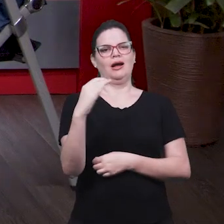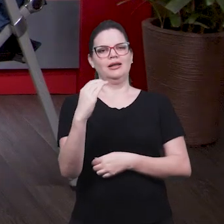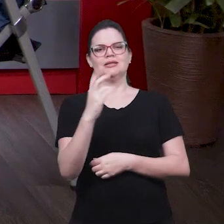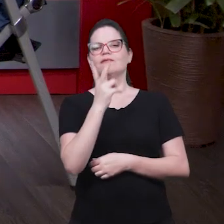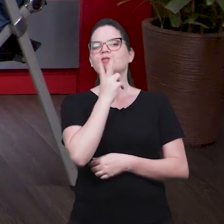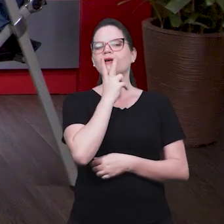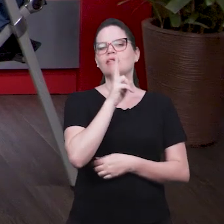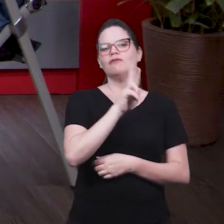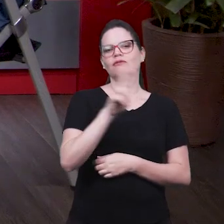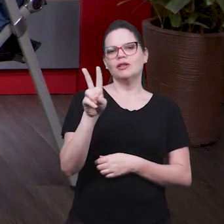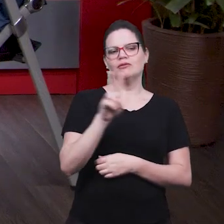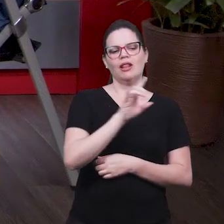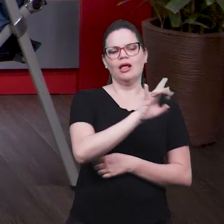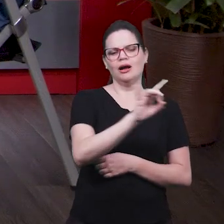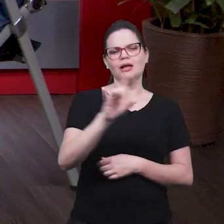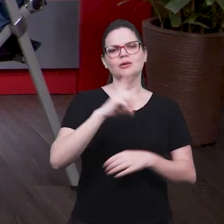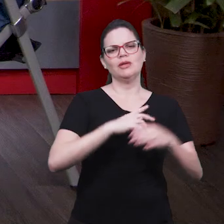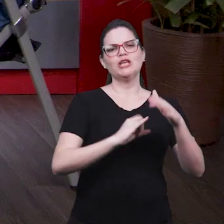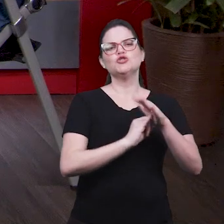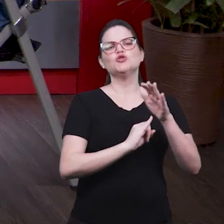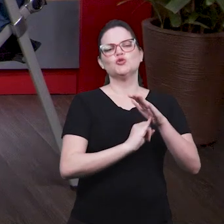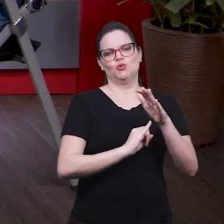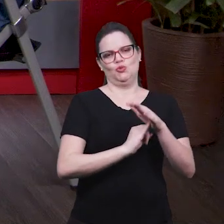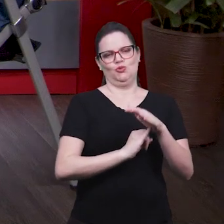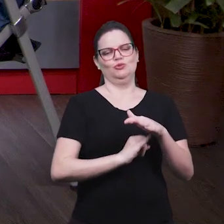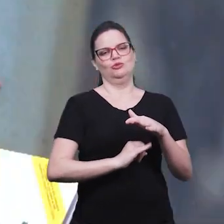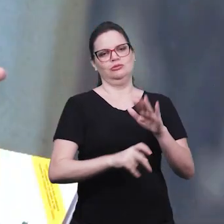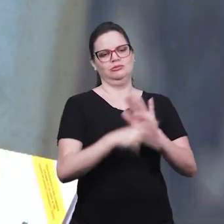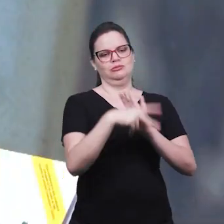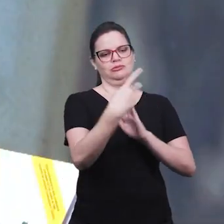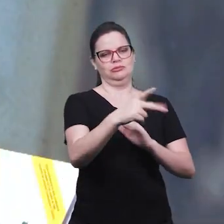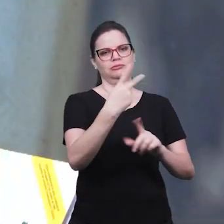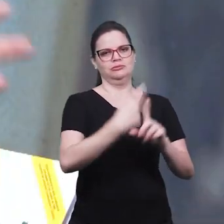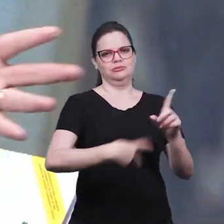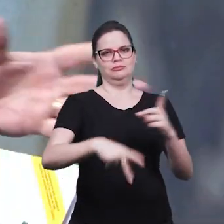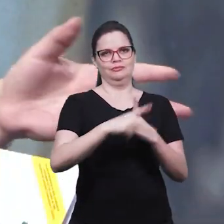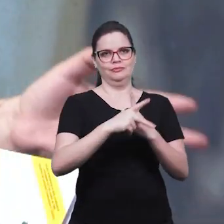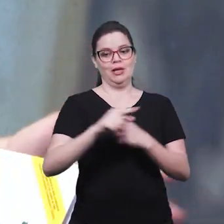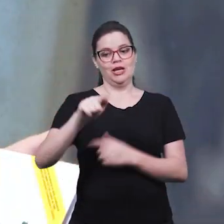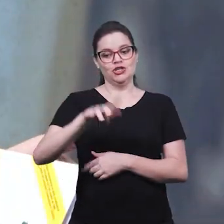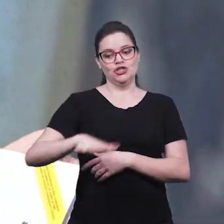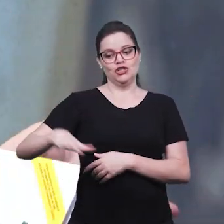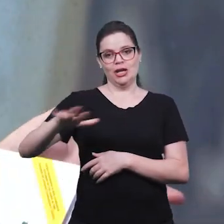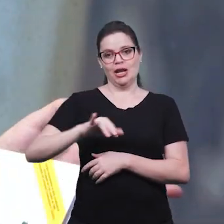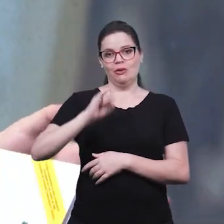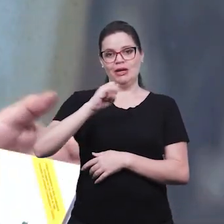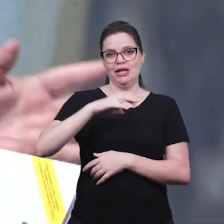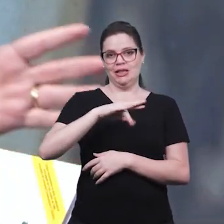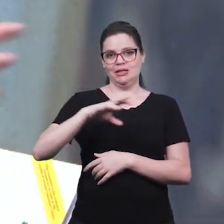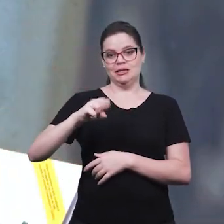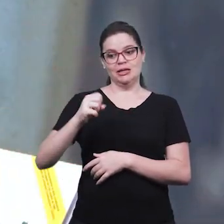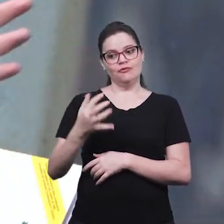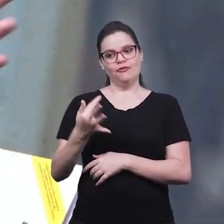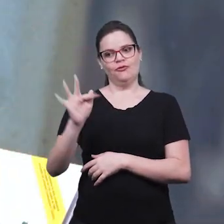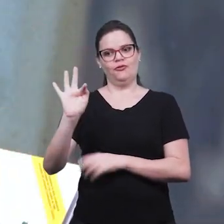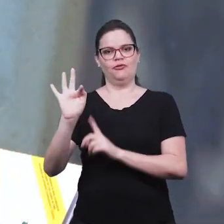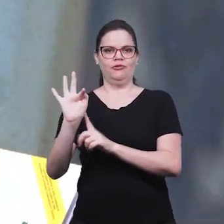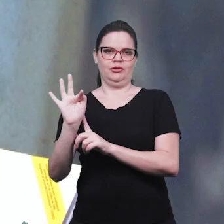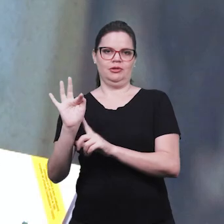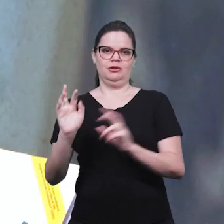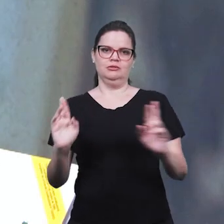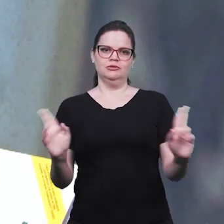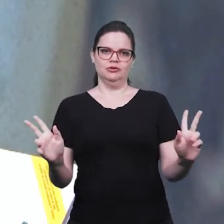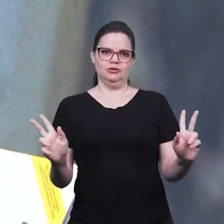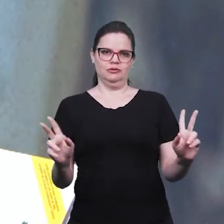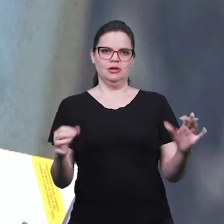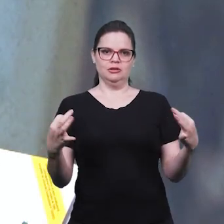Velha, cada um tem o seu Instituto de Previdência. E o regime geral, ele é gerido pelo INSS. Então, são institutos